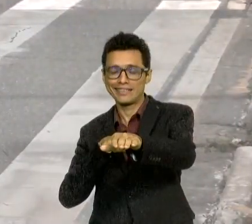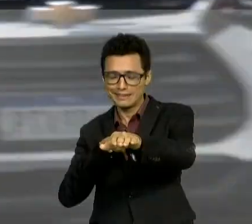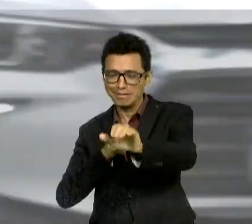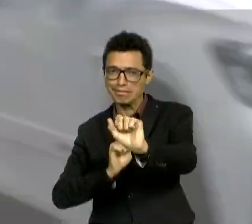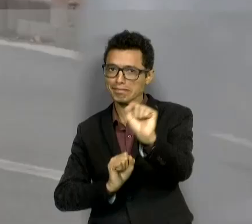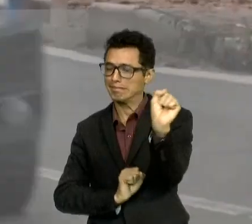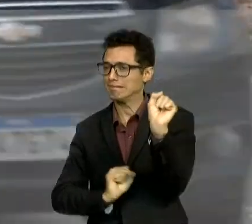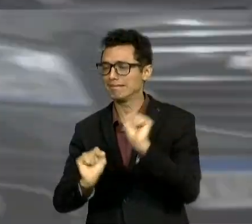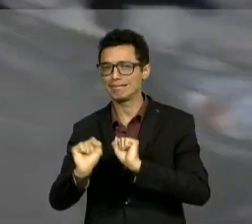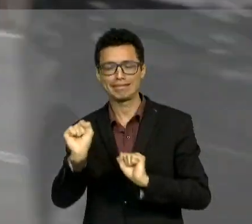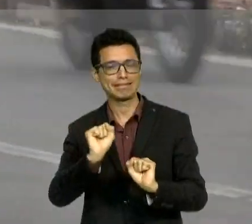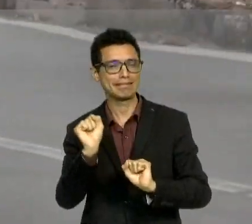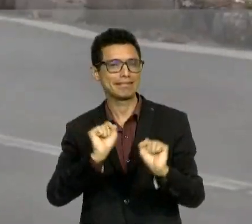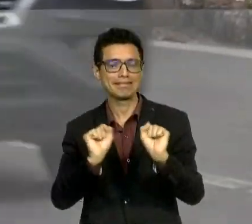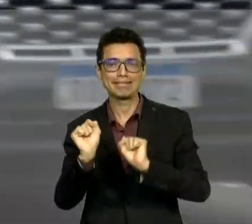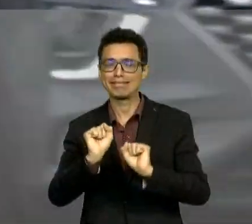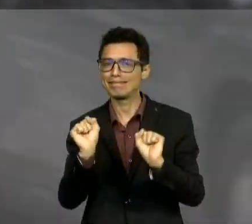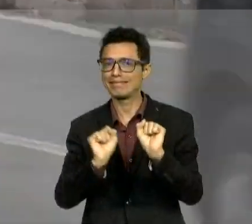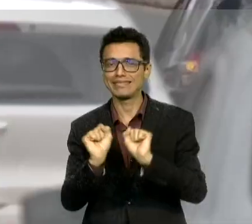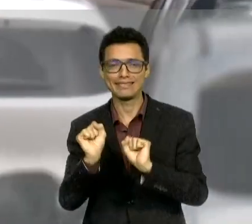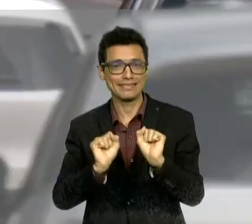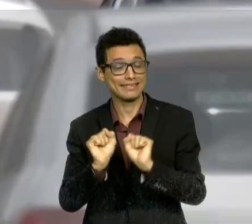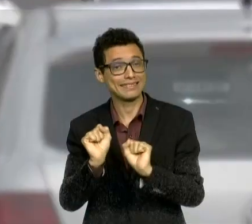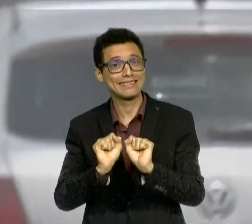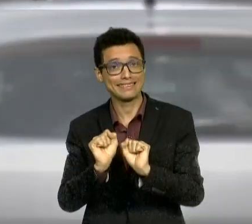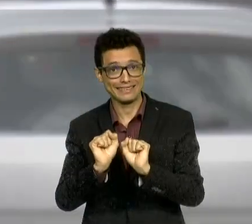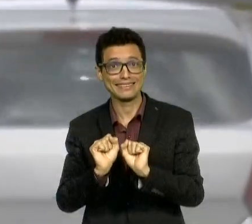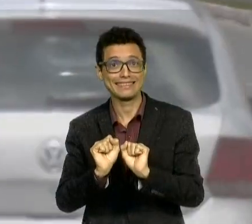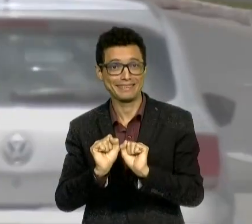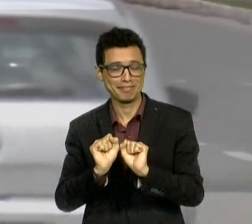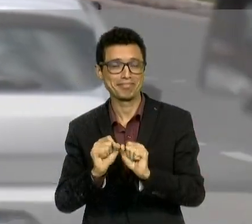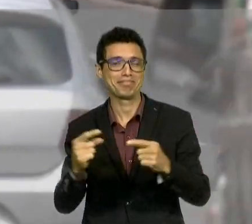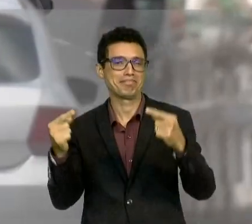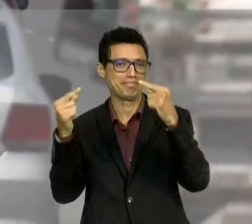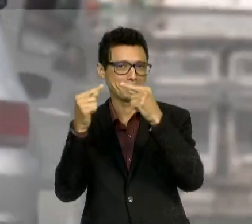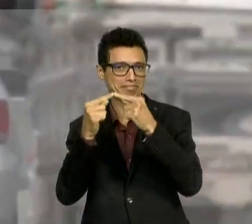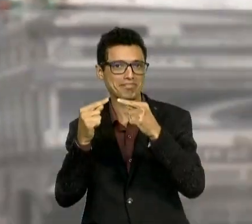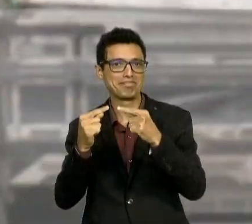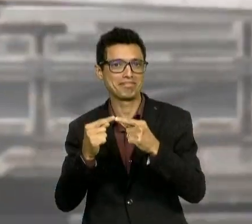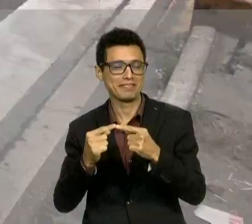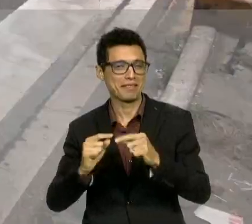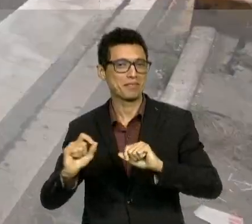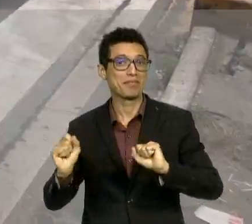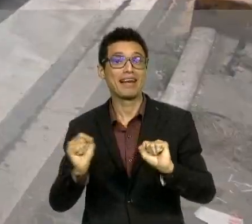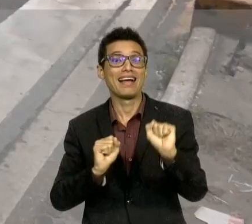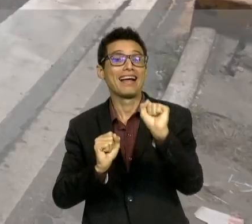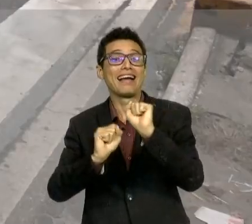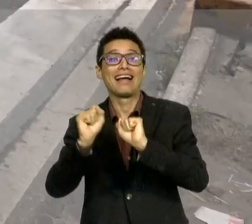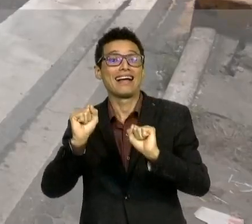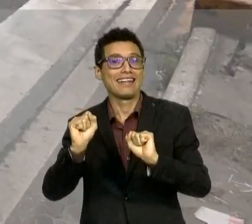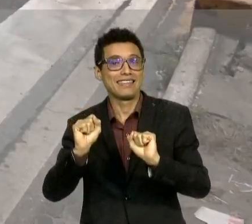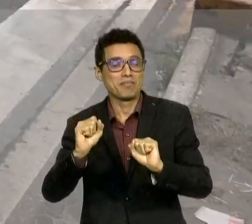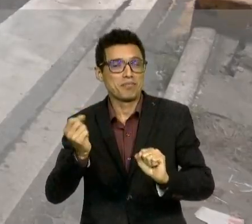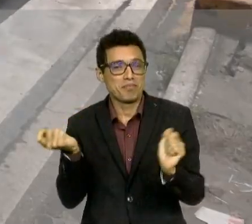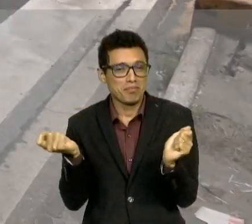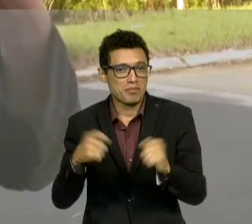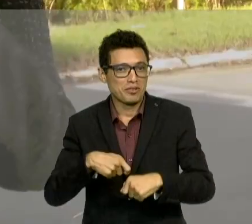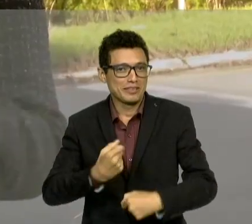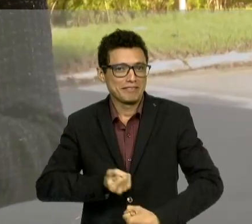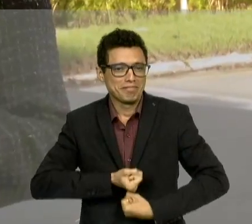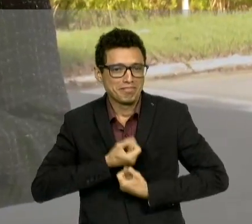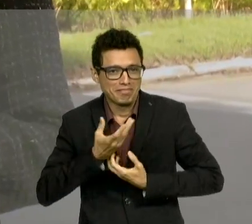dia. Pronto, temos a combinação perfeita para que condutores de veículos liberem sentimentos